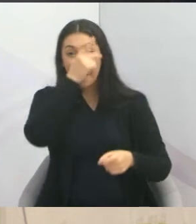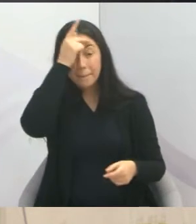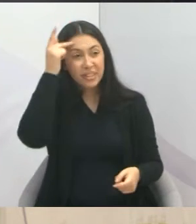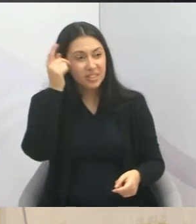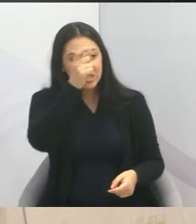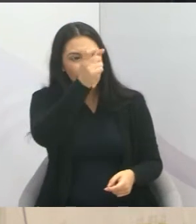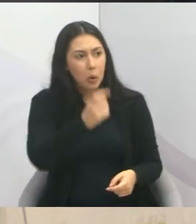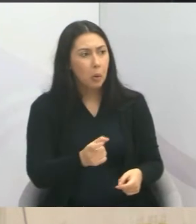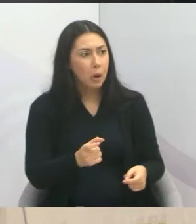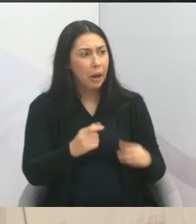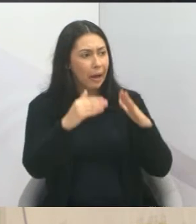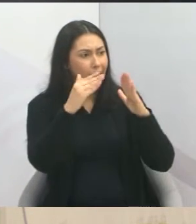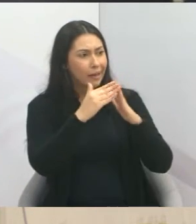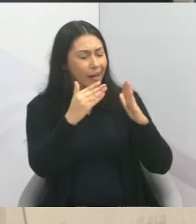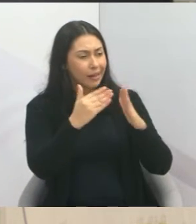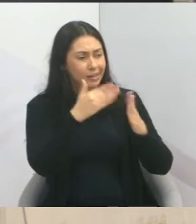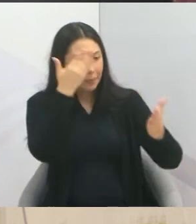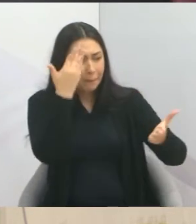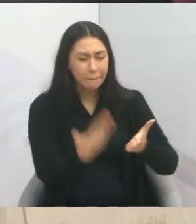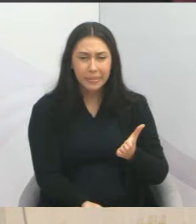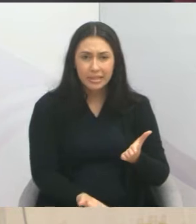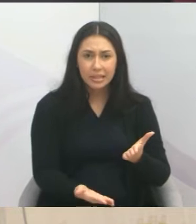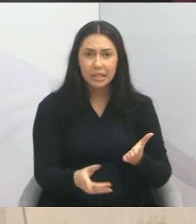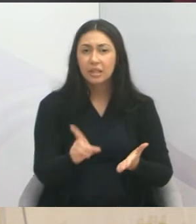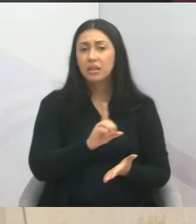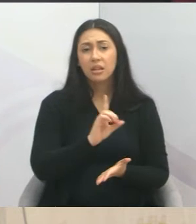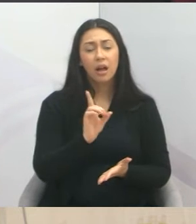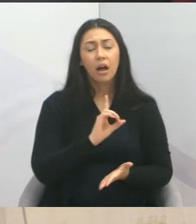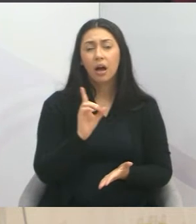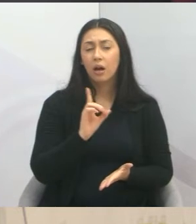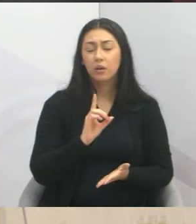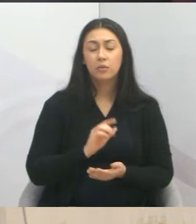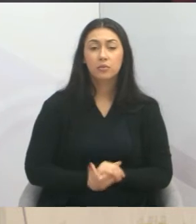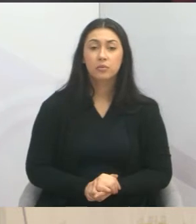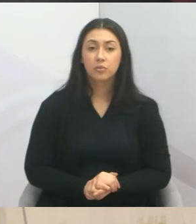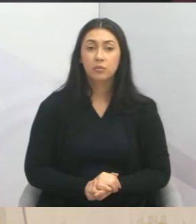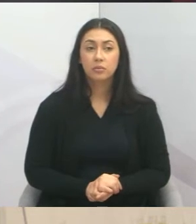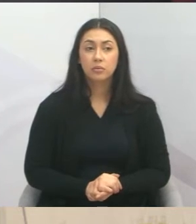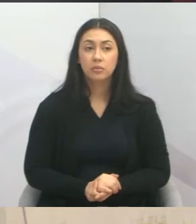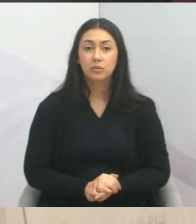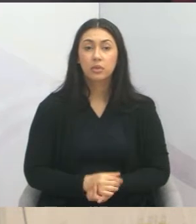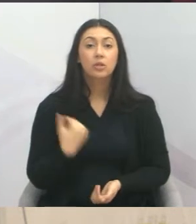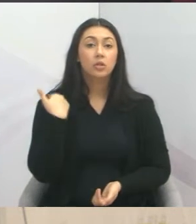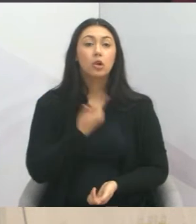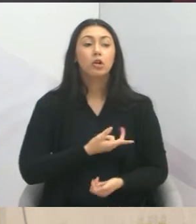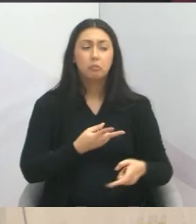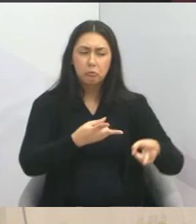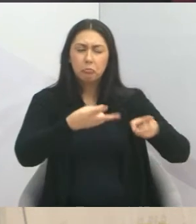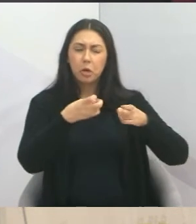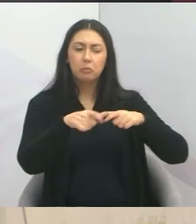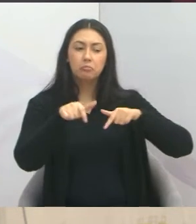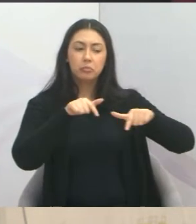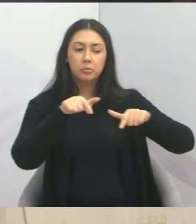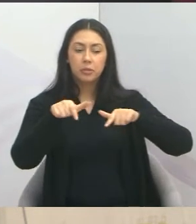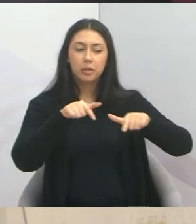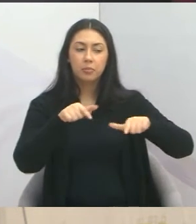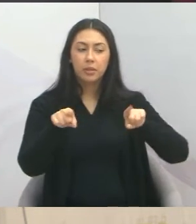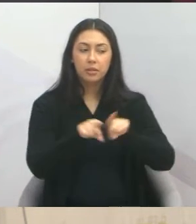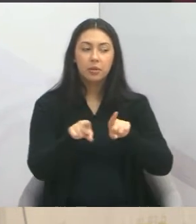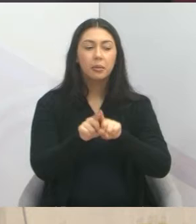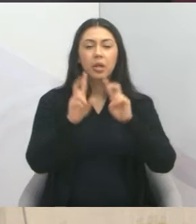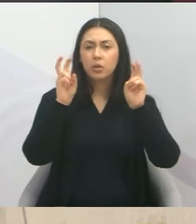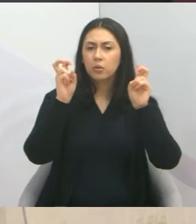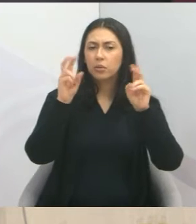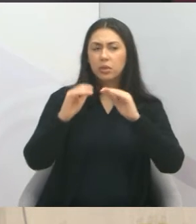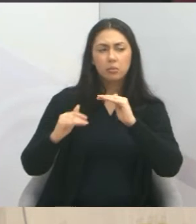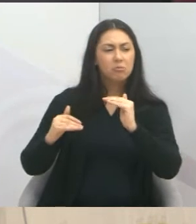despejadas e tenho que enfrentar a crueldade da falta de moradia o reconhecimento do seu trabalho a esse tema de